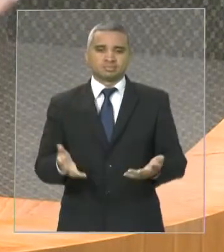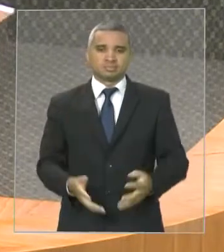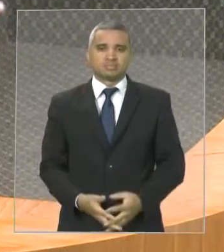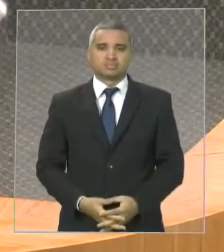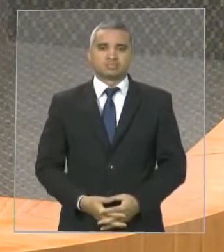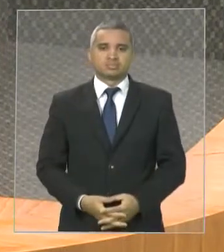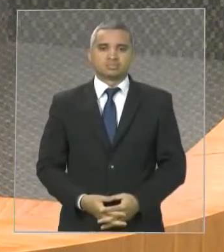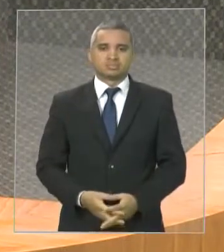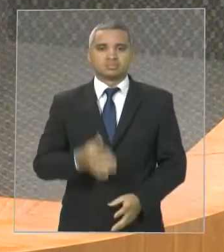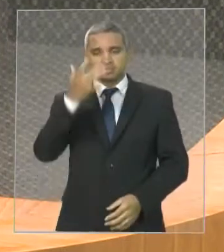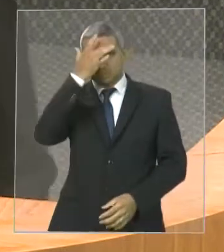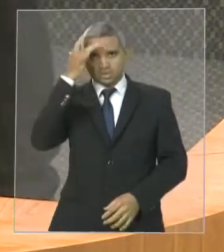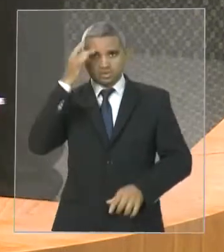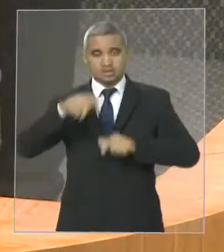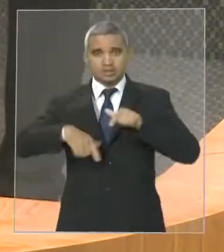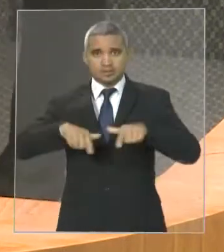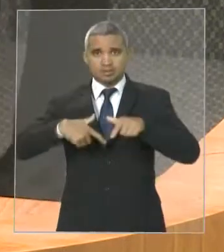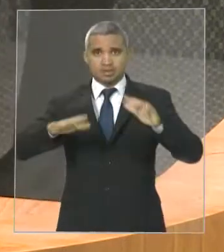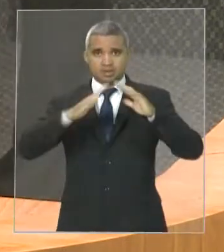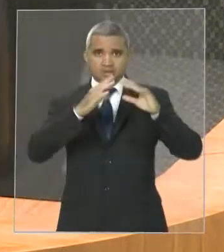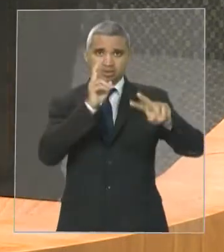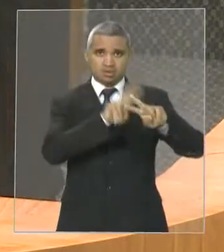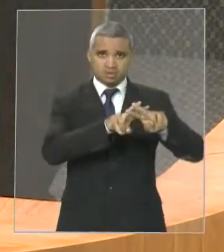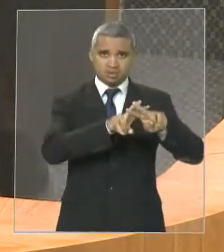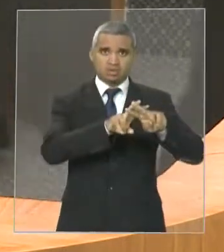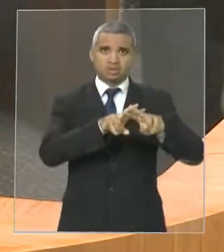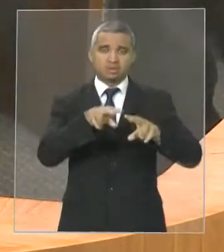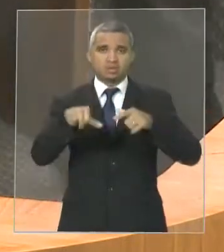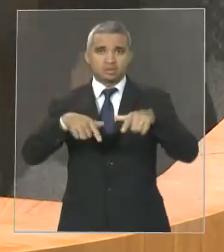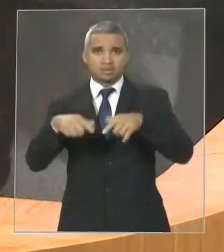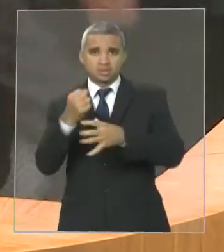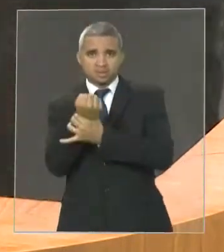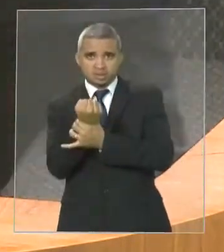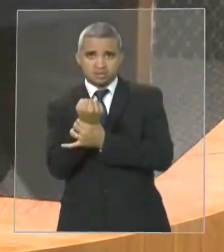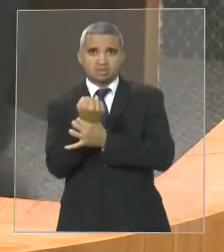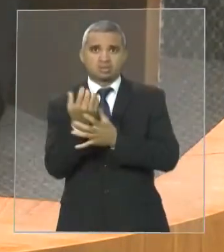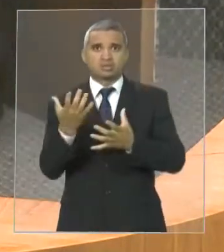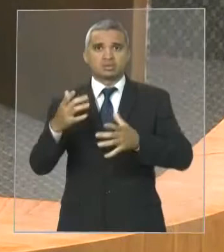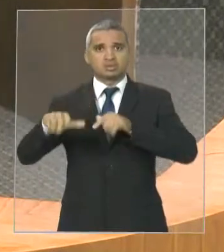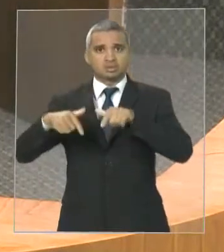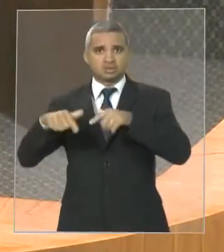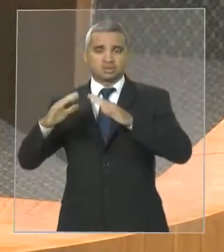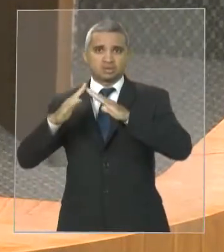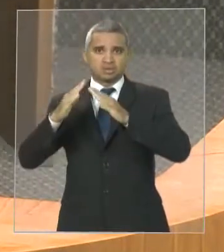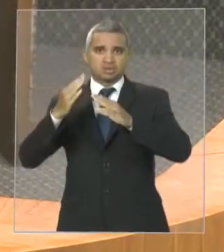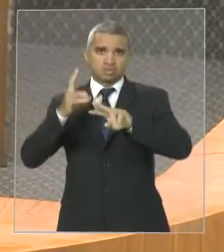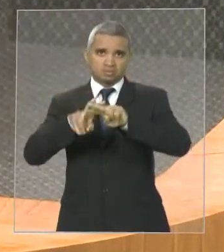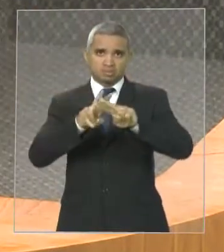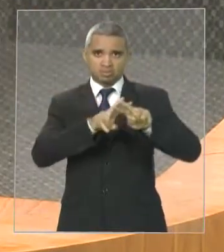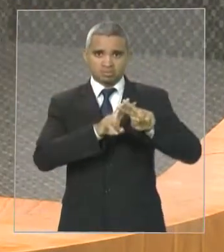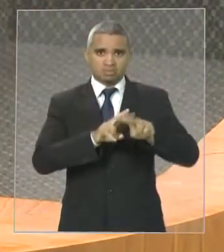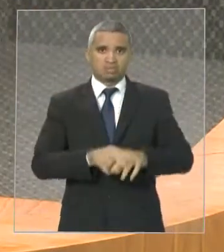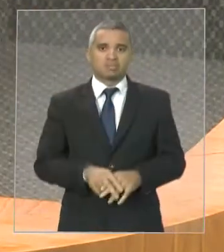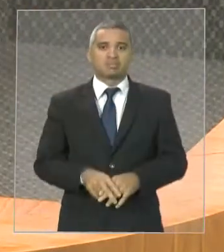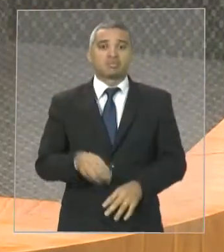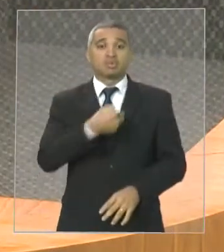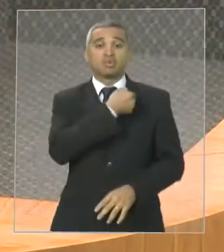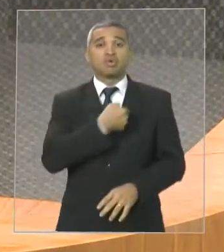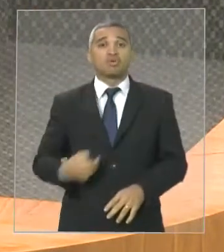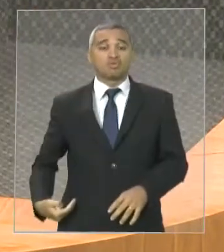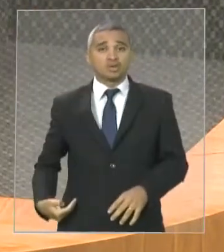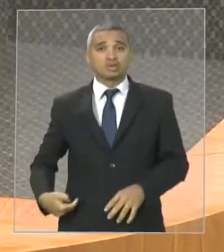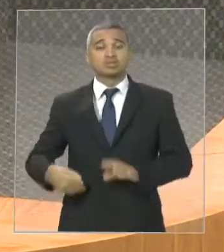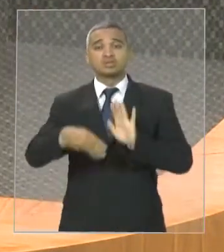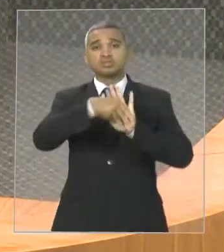de servidores para trabalhar na penitenciária, no serviço de segurança, no sistema carcerário. O governador só não faz